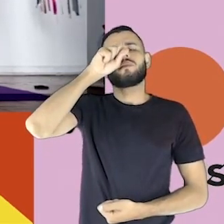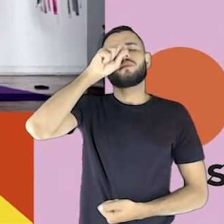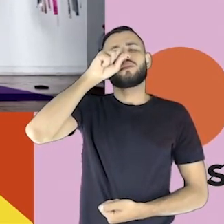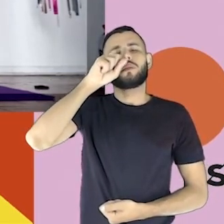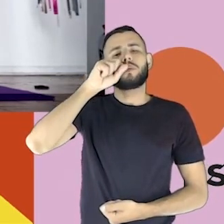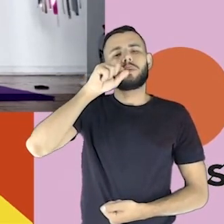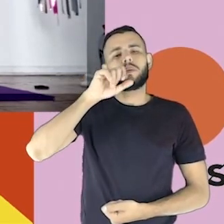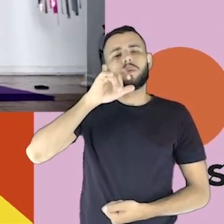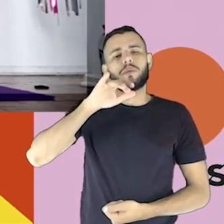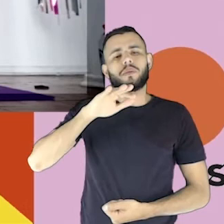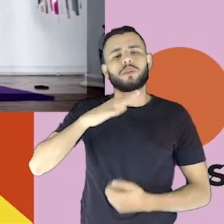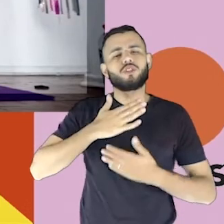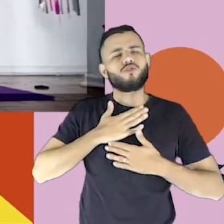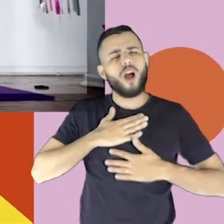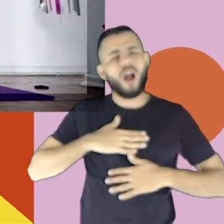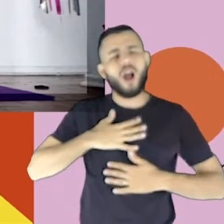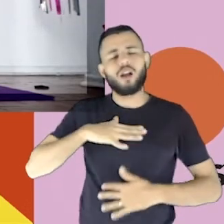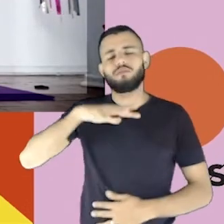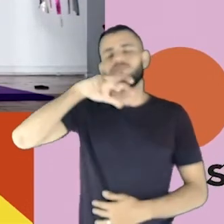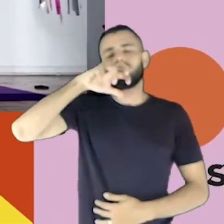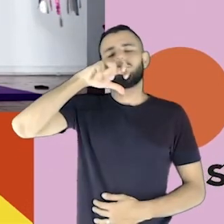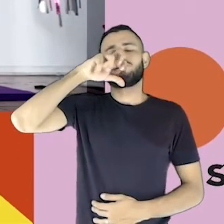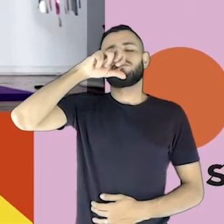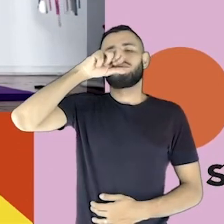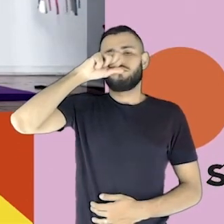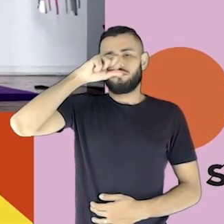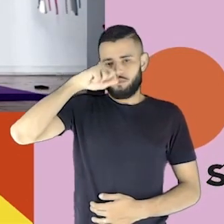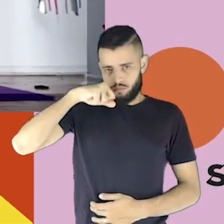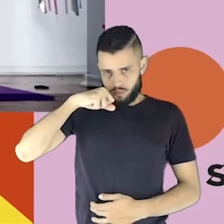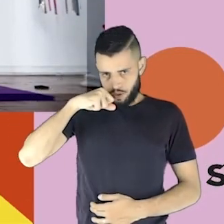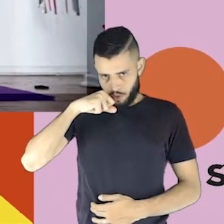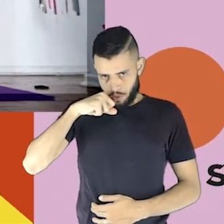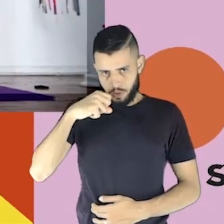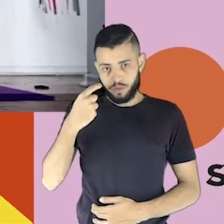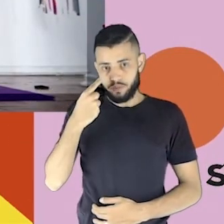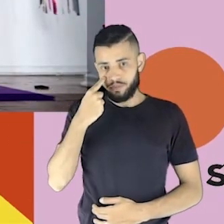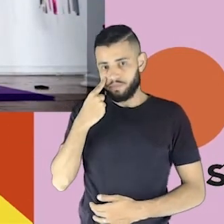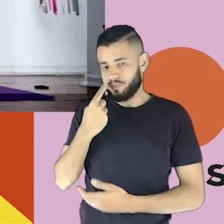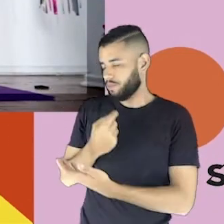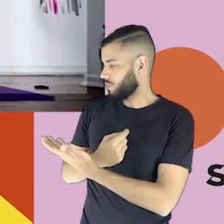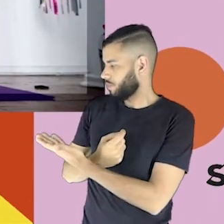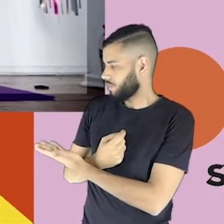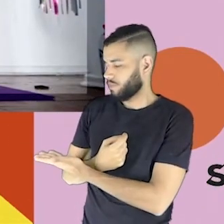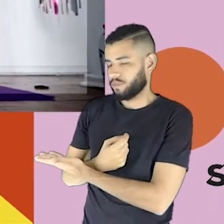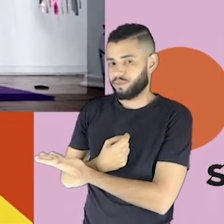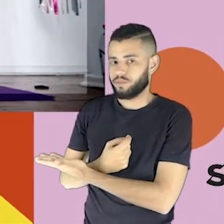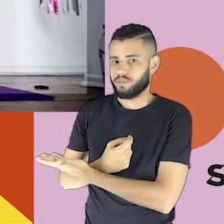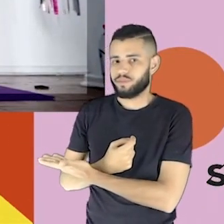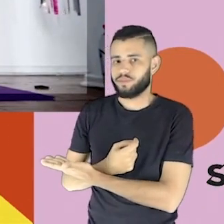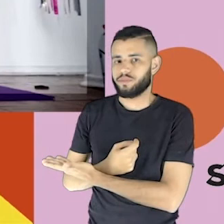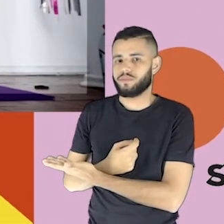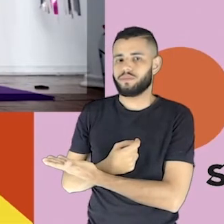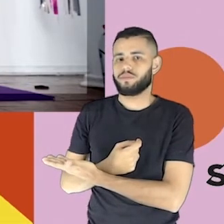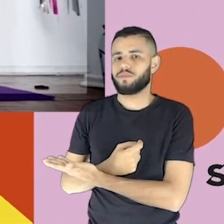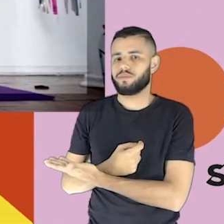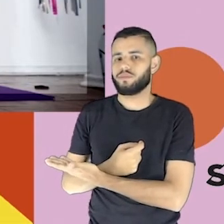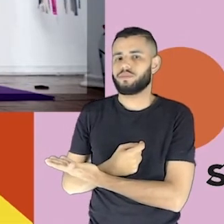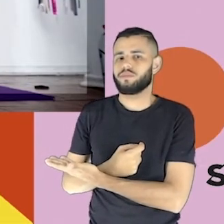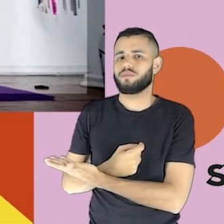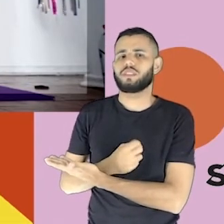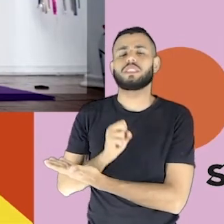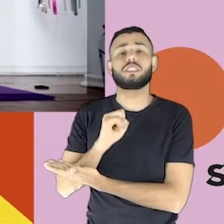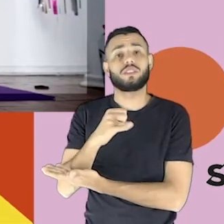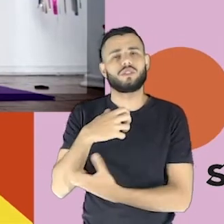Inspira devagar, coloca o queixo no peito. Senta lá atrás de novo. Na postura da criança, se for mais